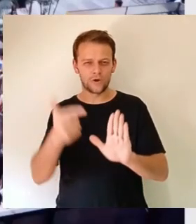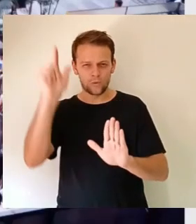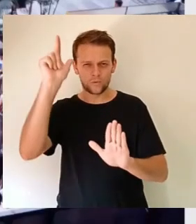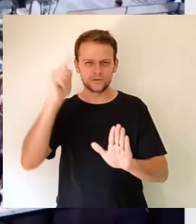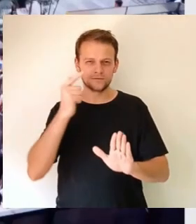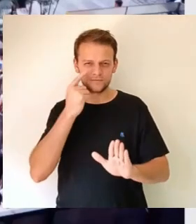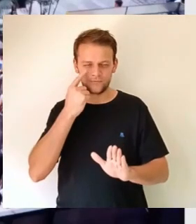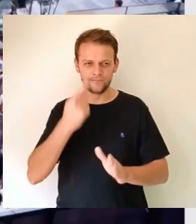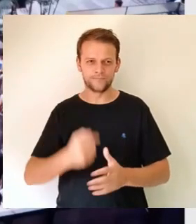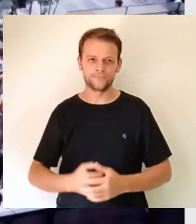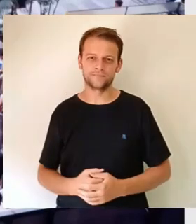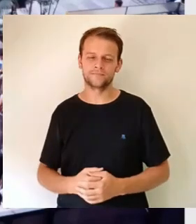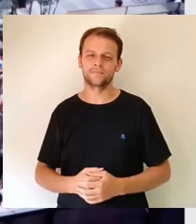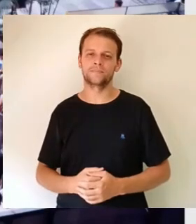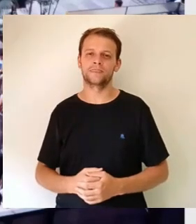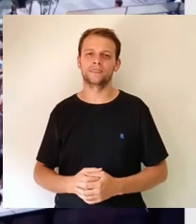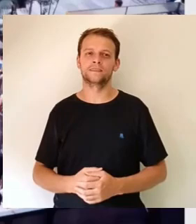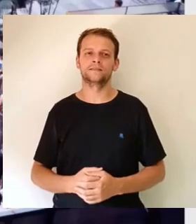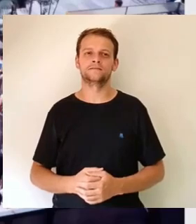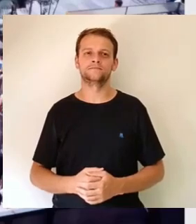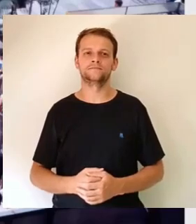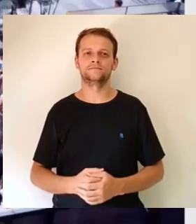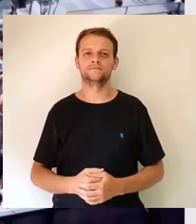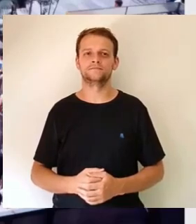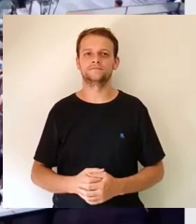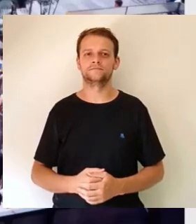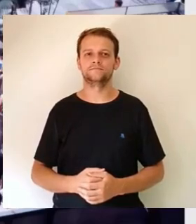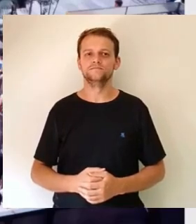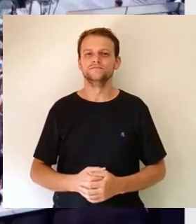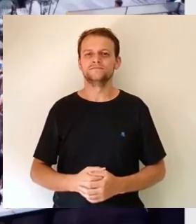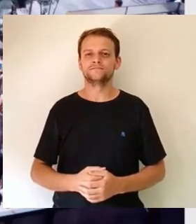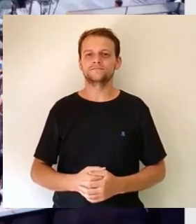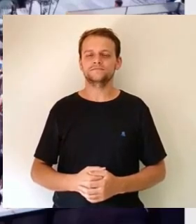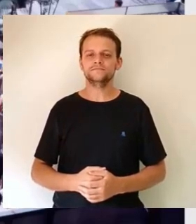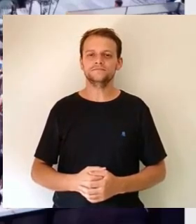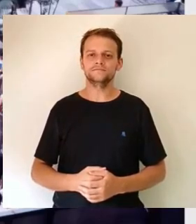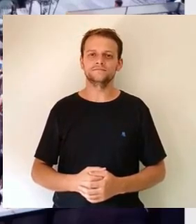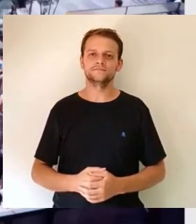outra coisa que eu vou tentar mostrar aqui. Deixa eu ver.